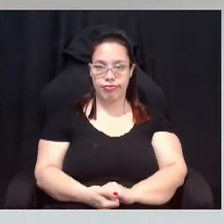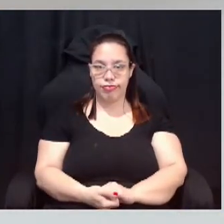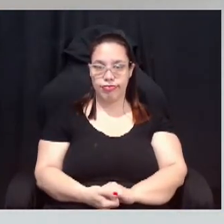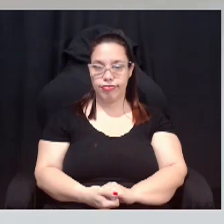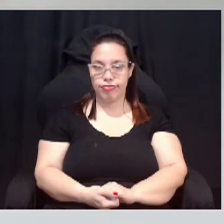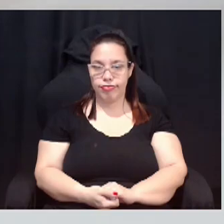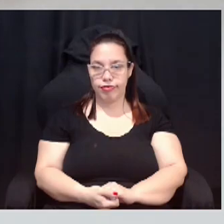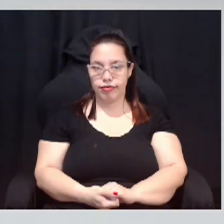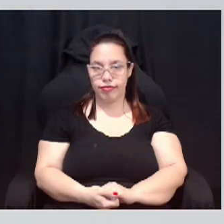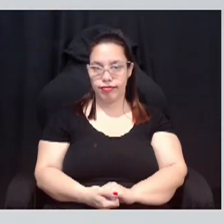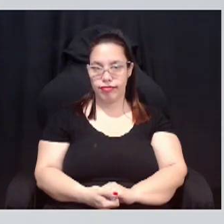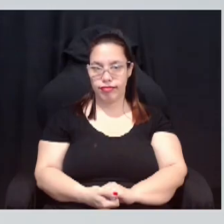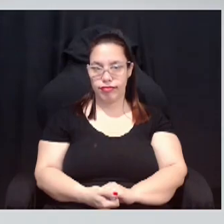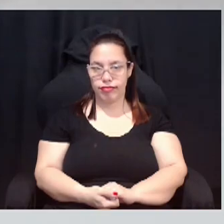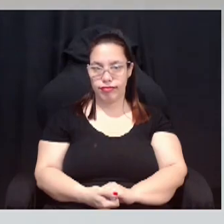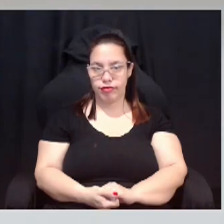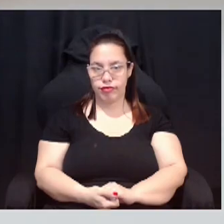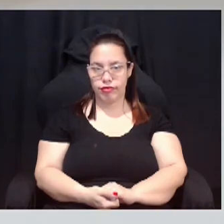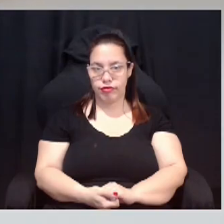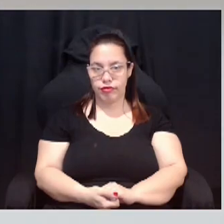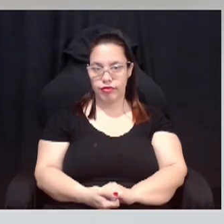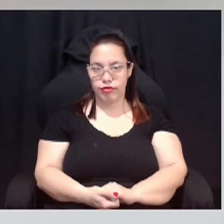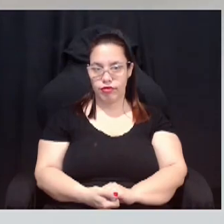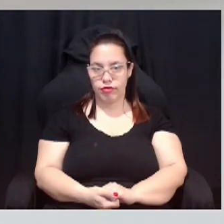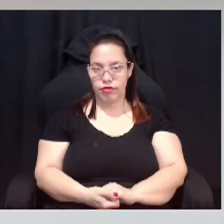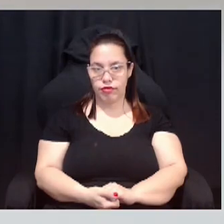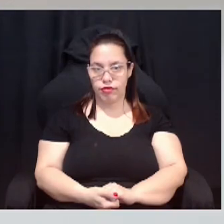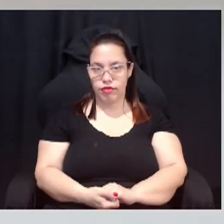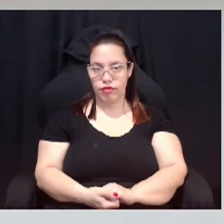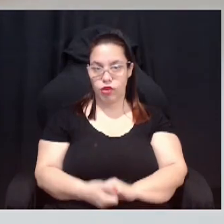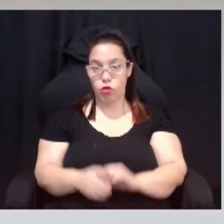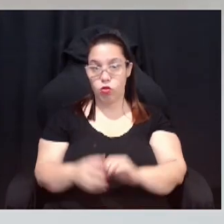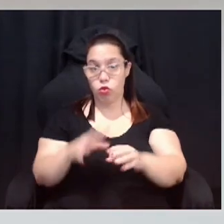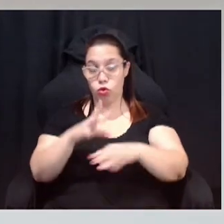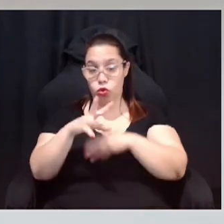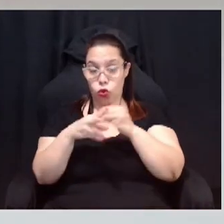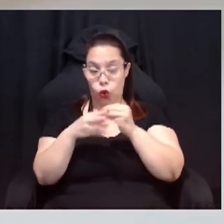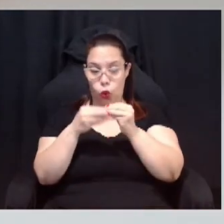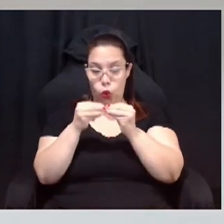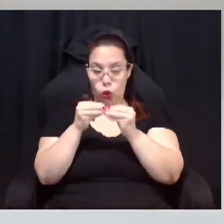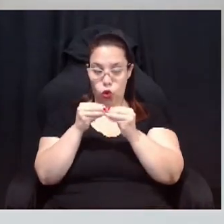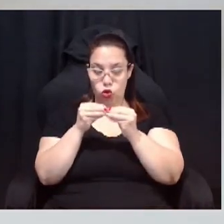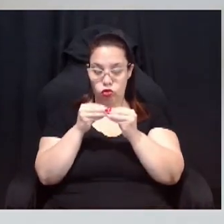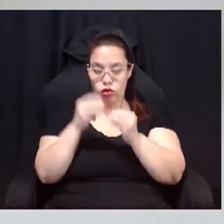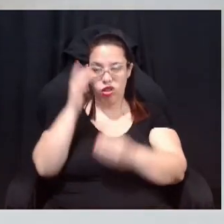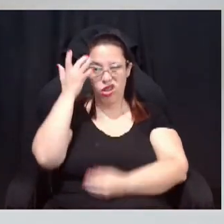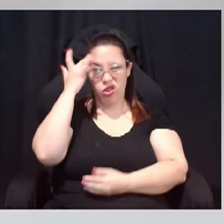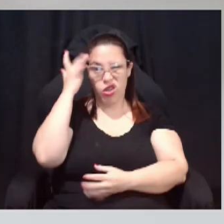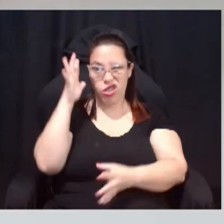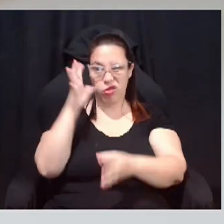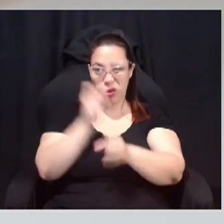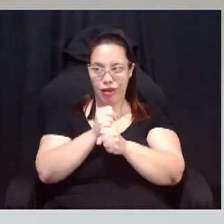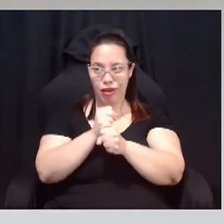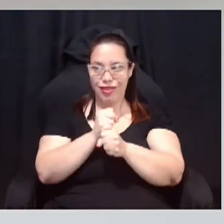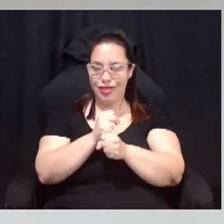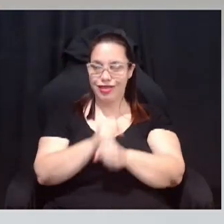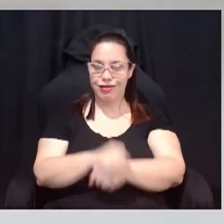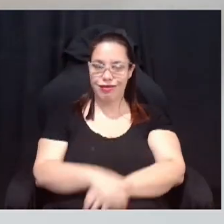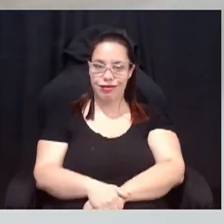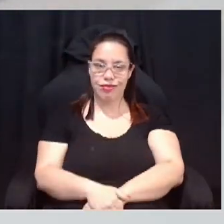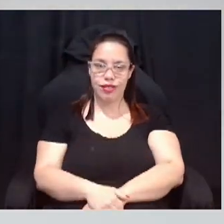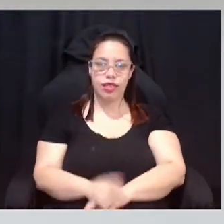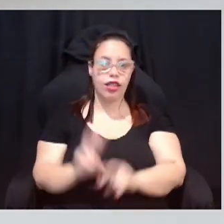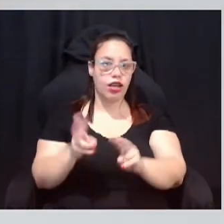Então é uma arte muito completa, eu acho, assim. E elas sempre falam,